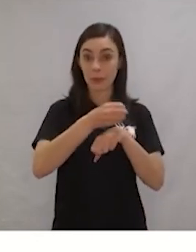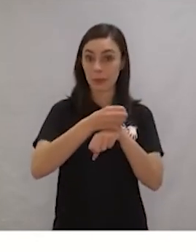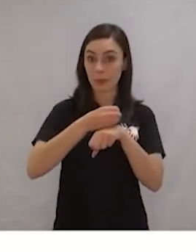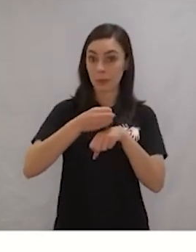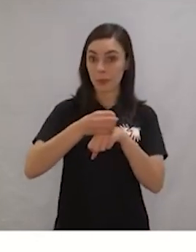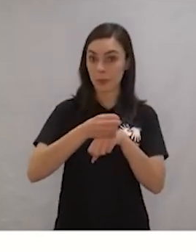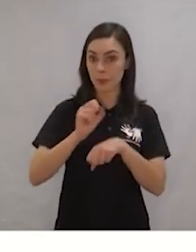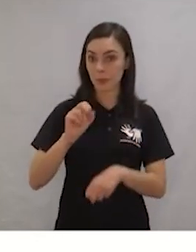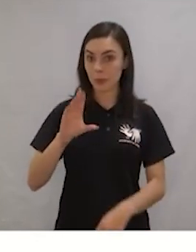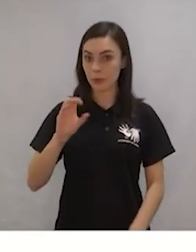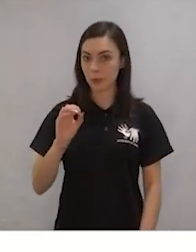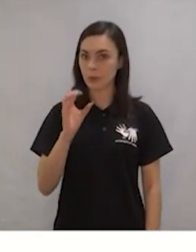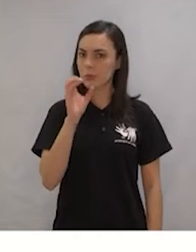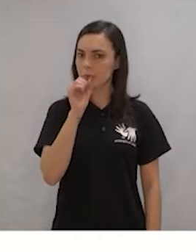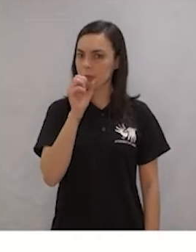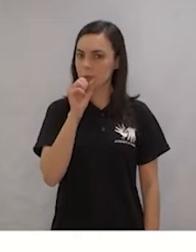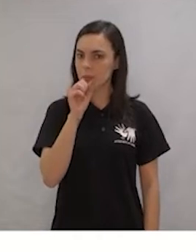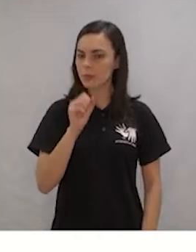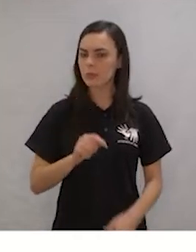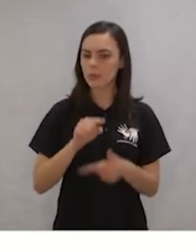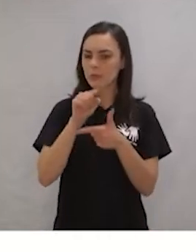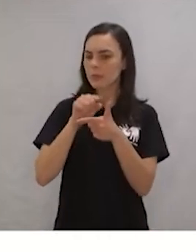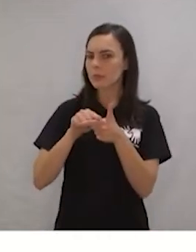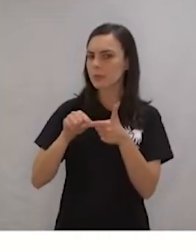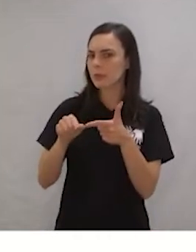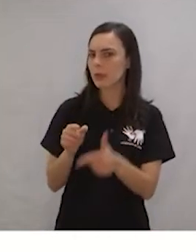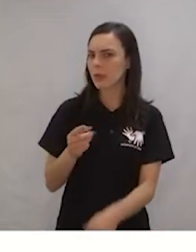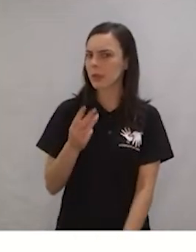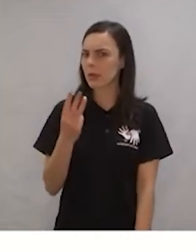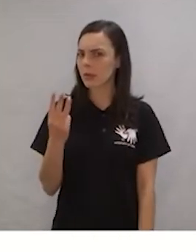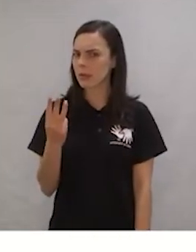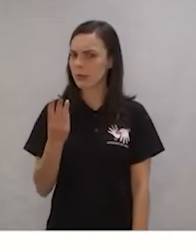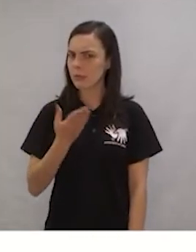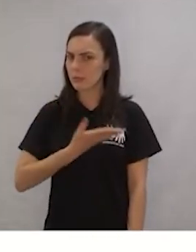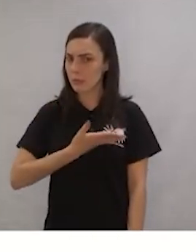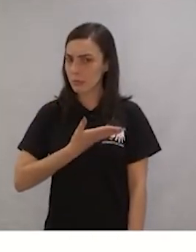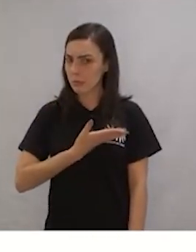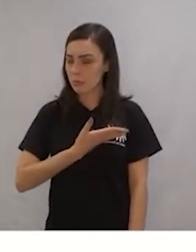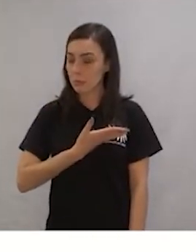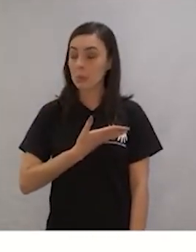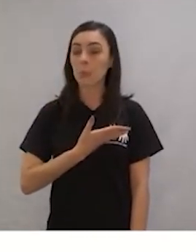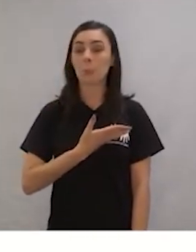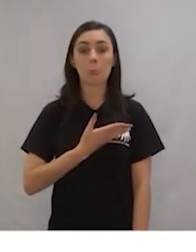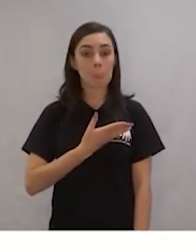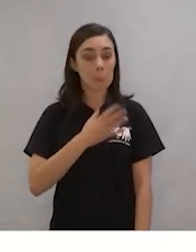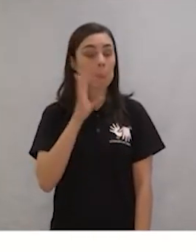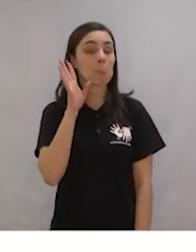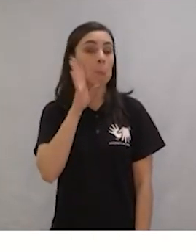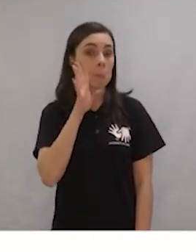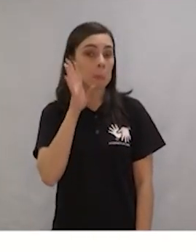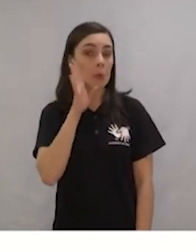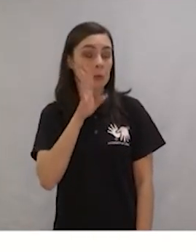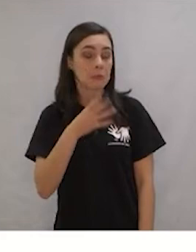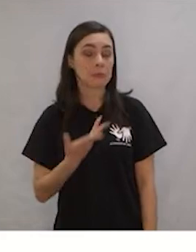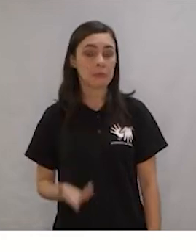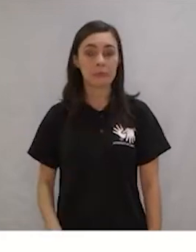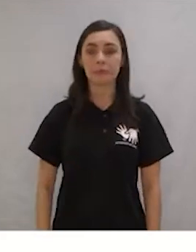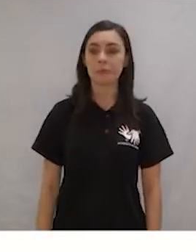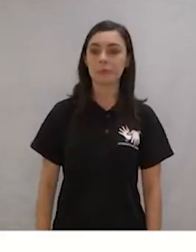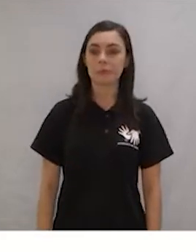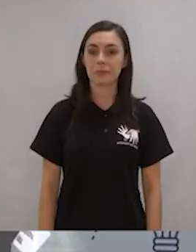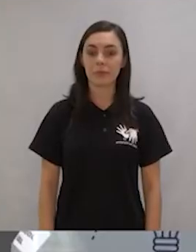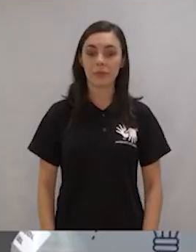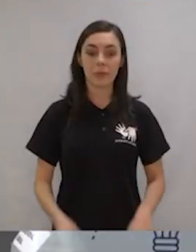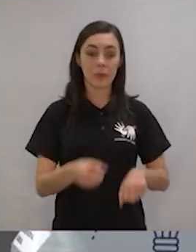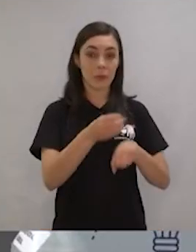de laranja. Divididos por 3 colegas? Muito legal! Vamos ver